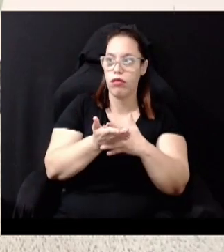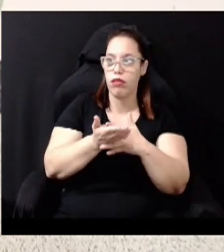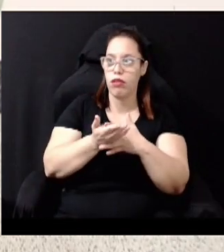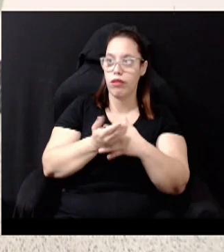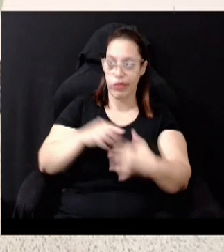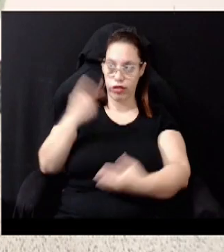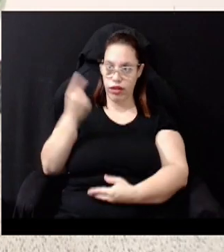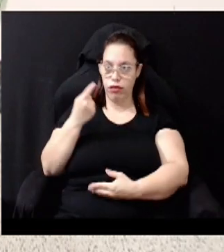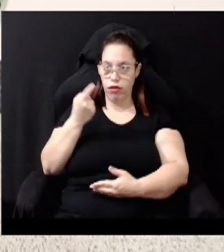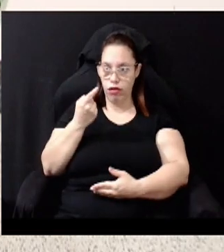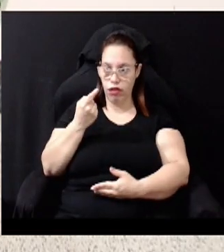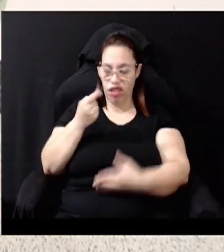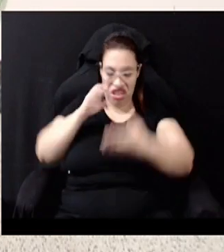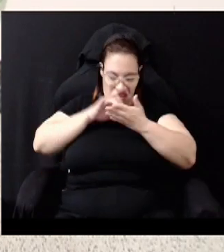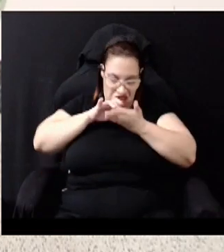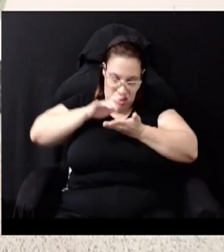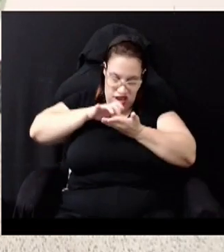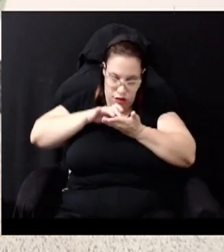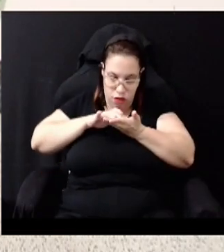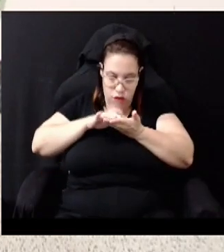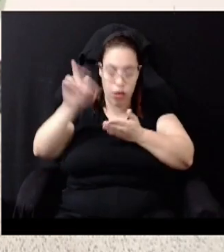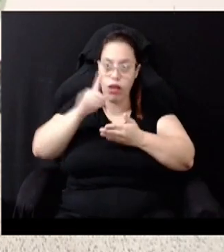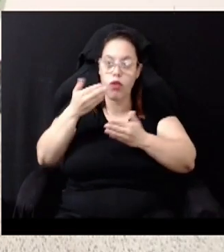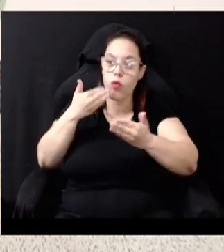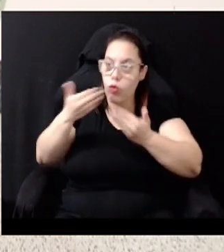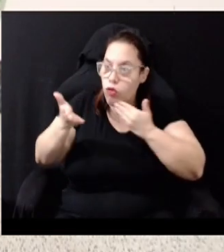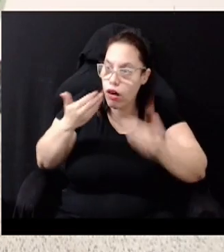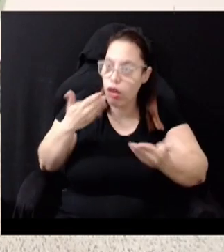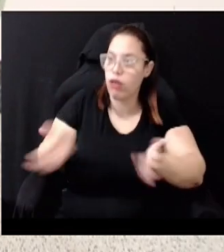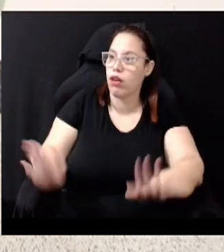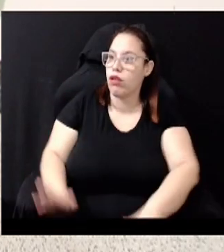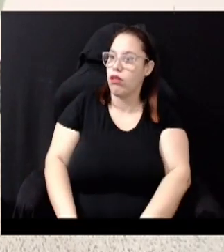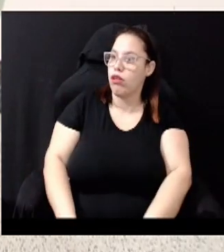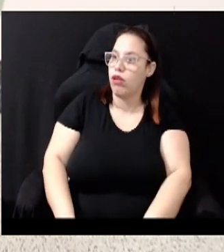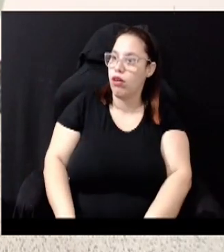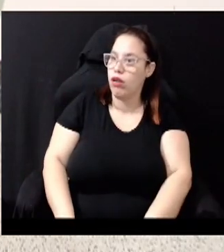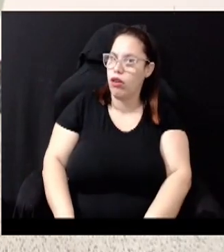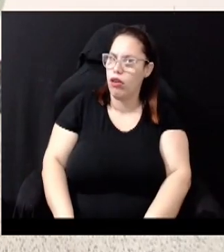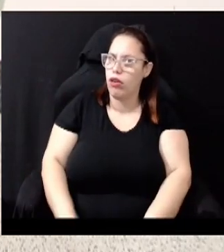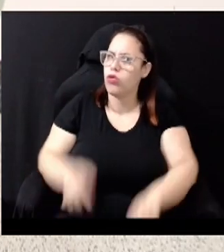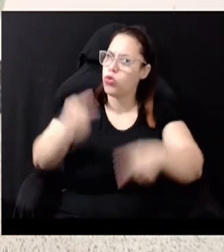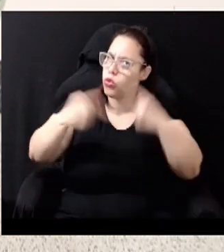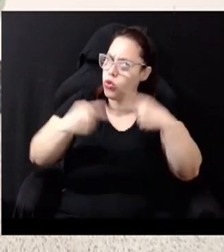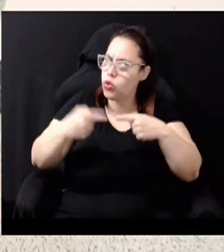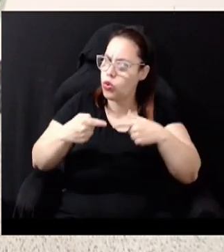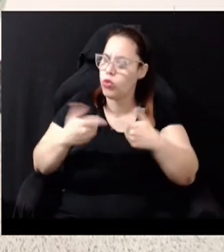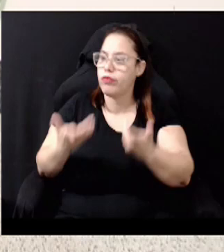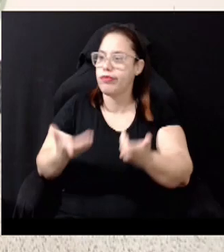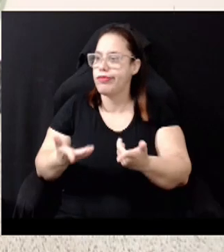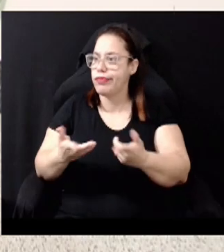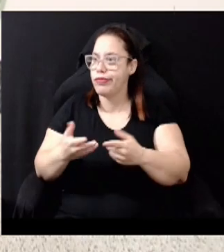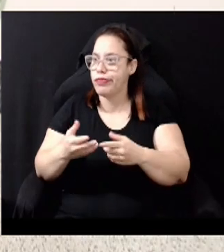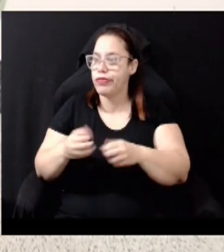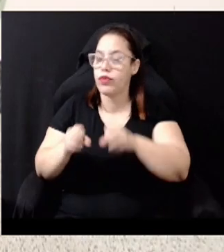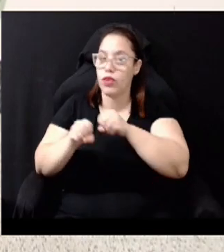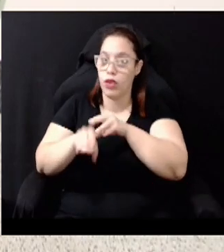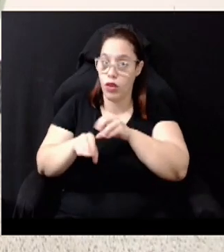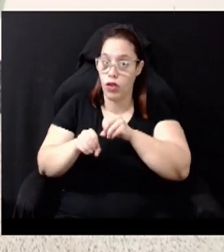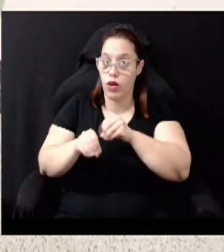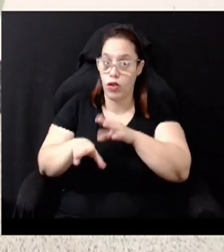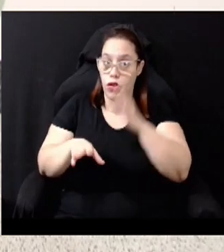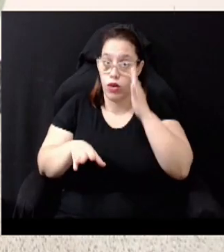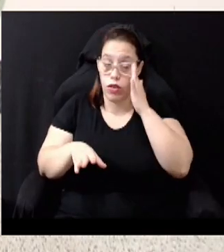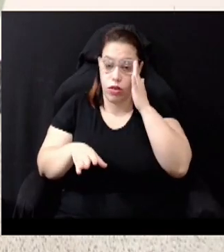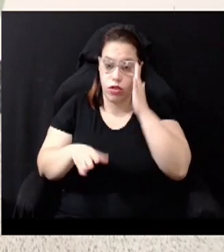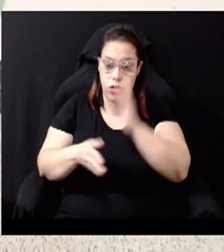usando o equipamento. O que iria acontecer? Então, primeiro, a gente teve um trabalho das orientadoras educacionais, de